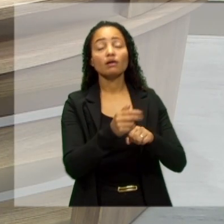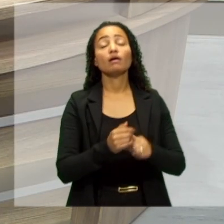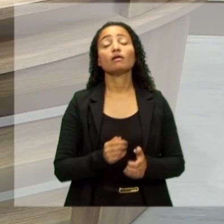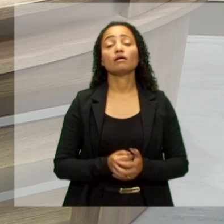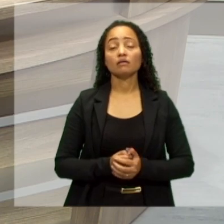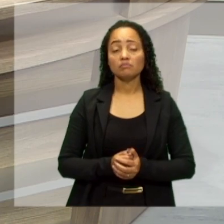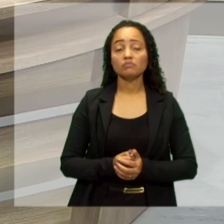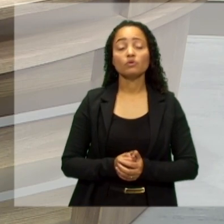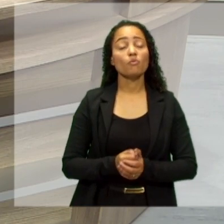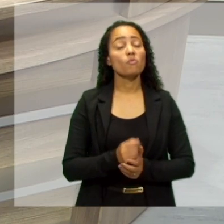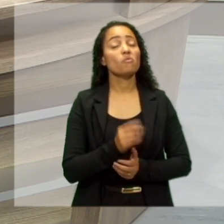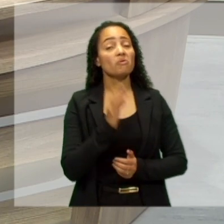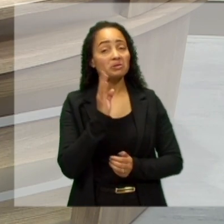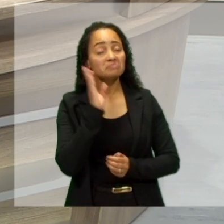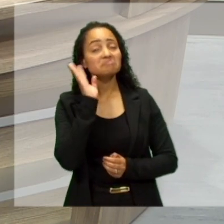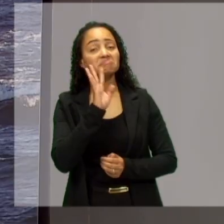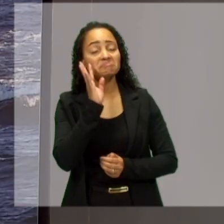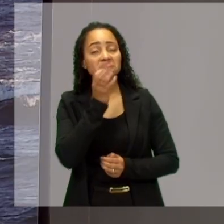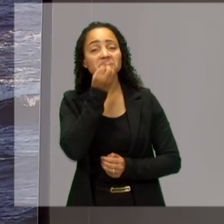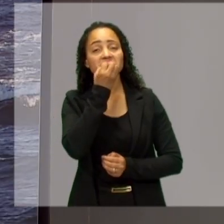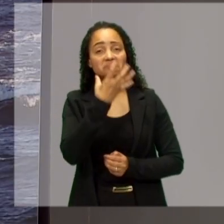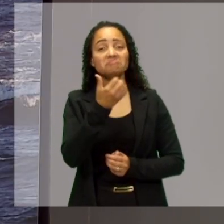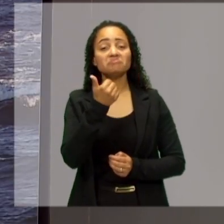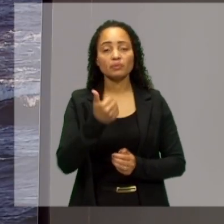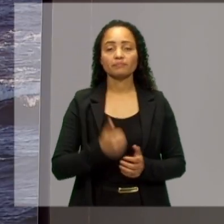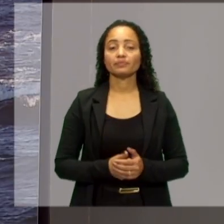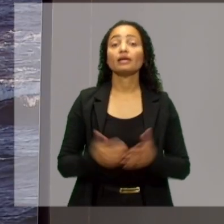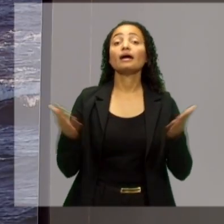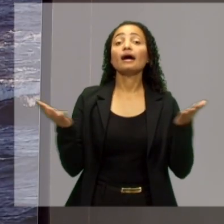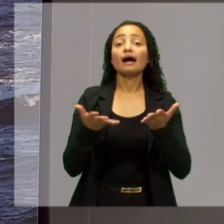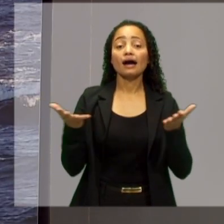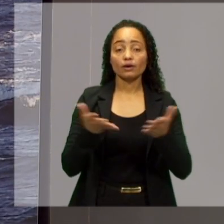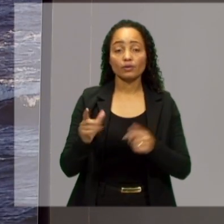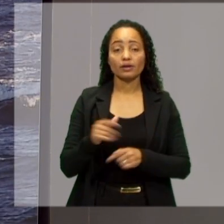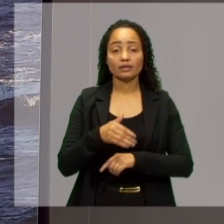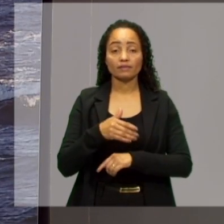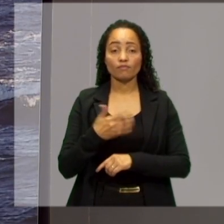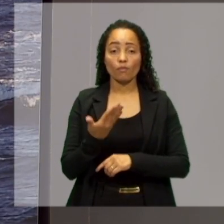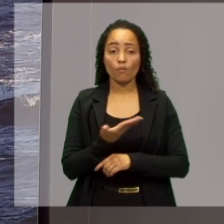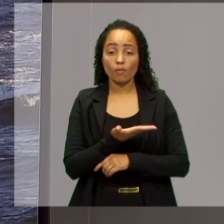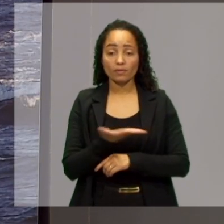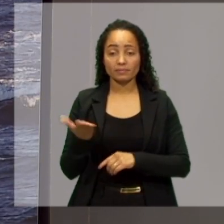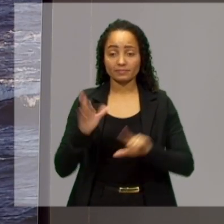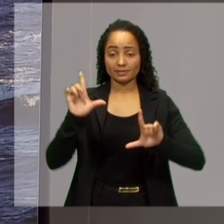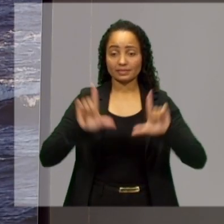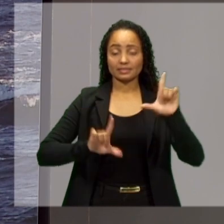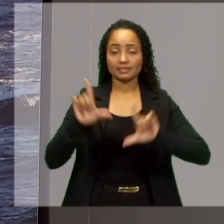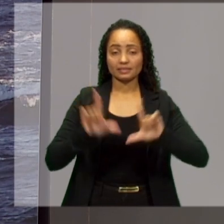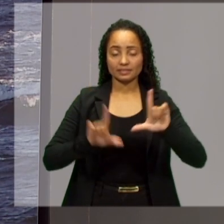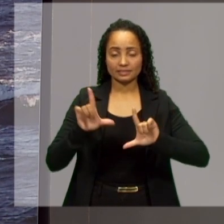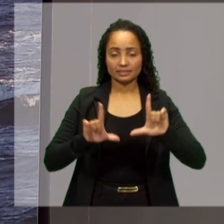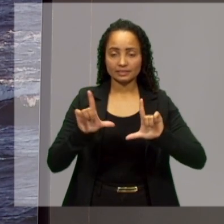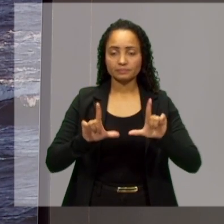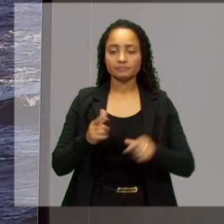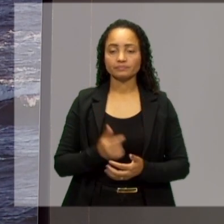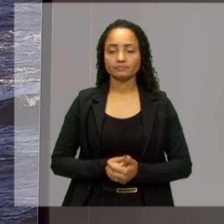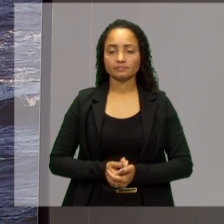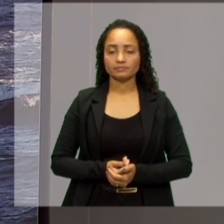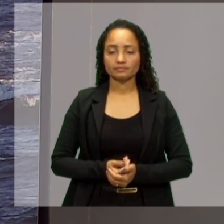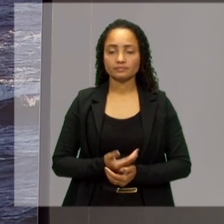mesmo. Olha que coisa boa. Agora vamos colocar na tela o endereço e o telefone da Defensoria